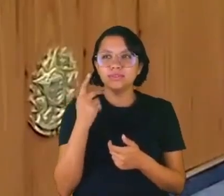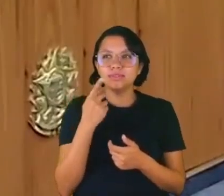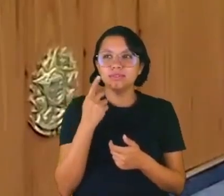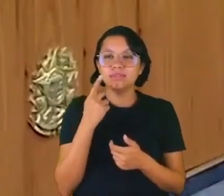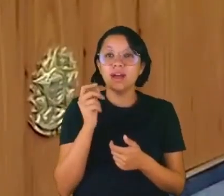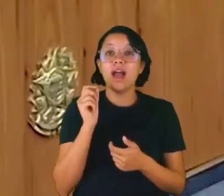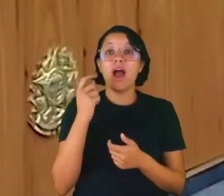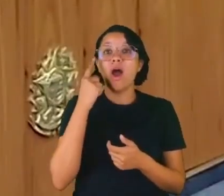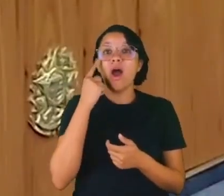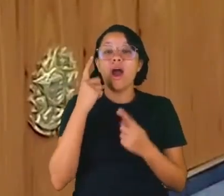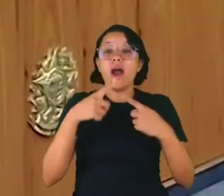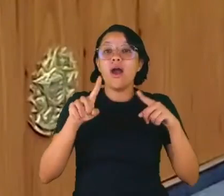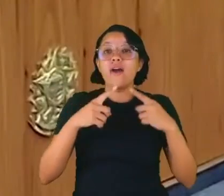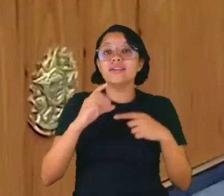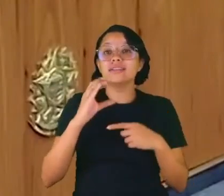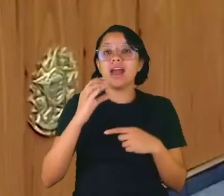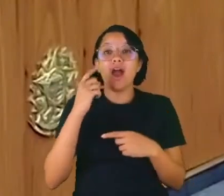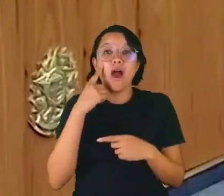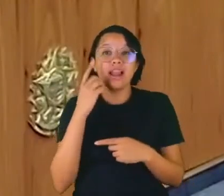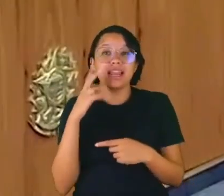Olha que couve mais linda.